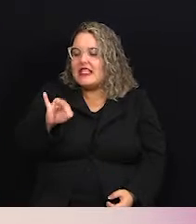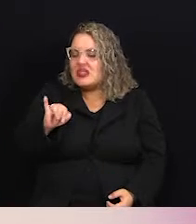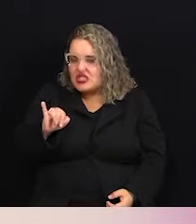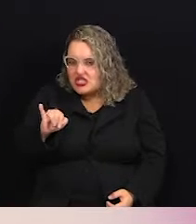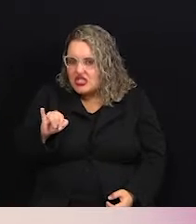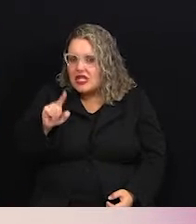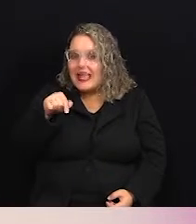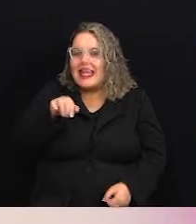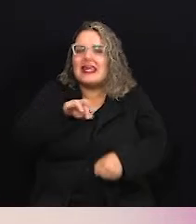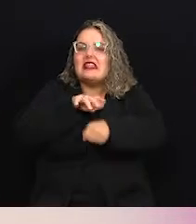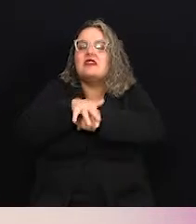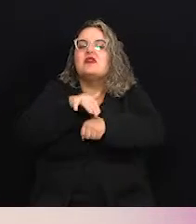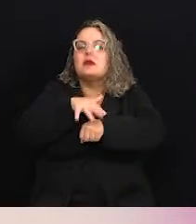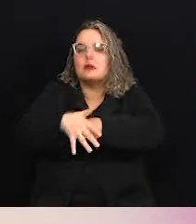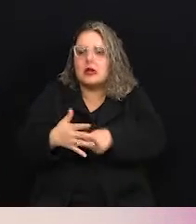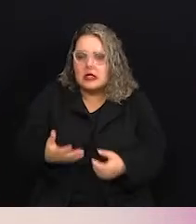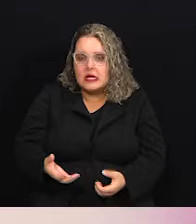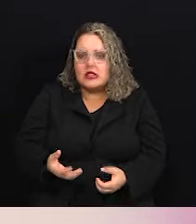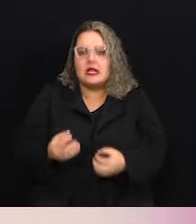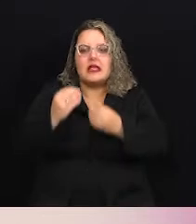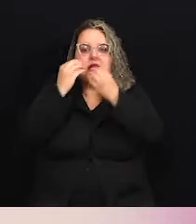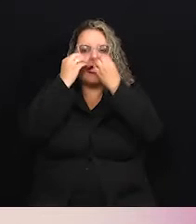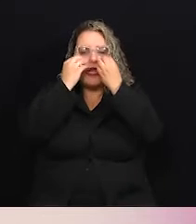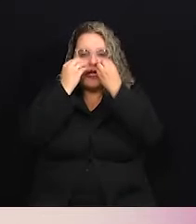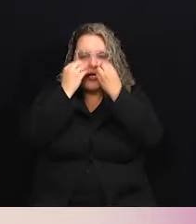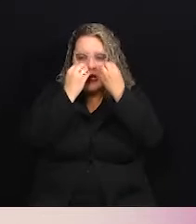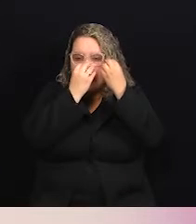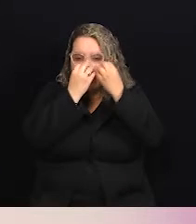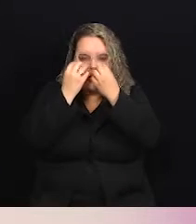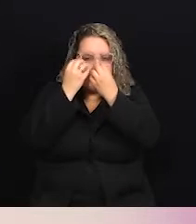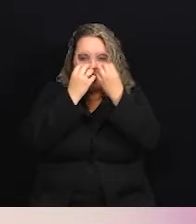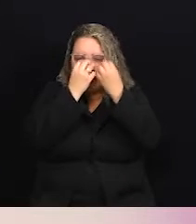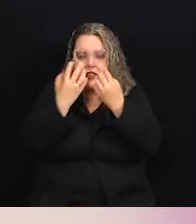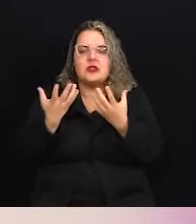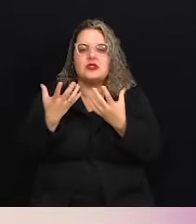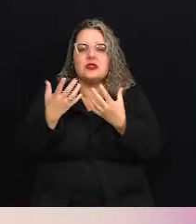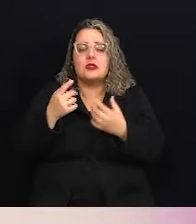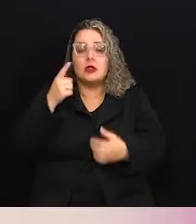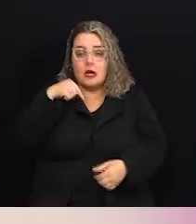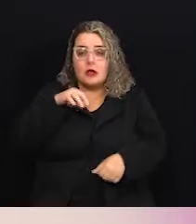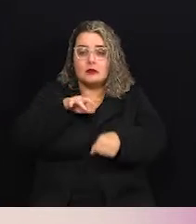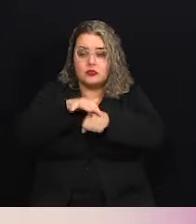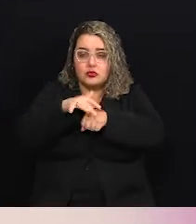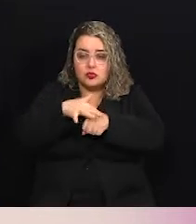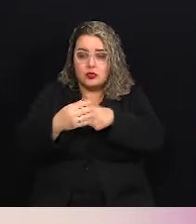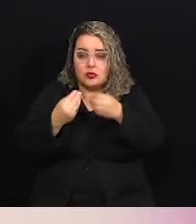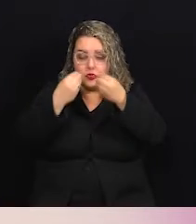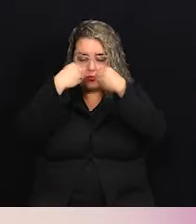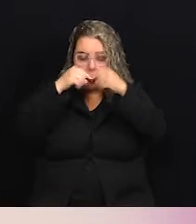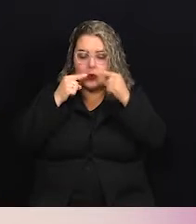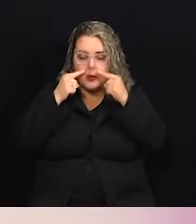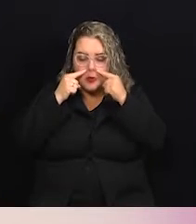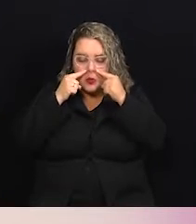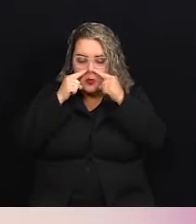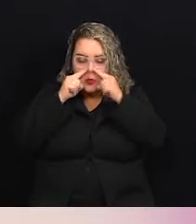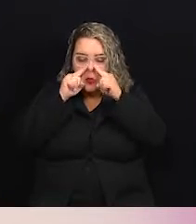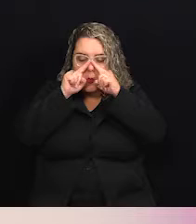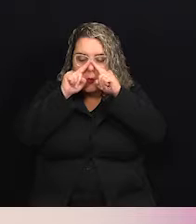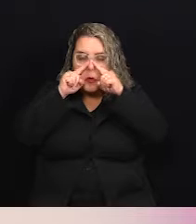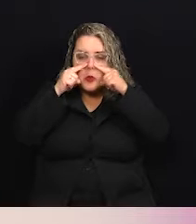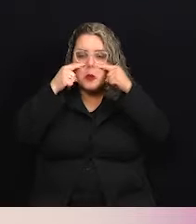quer dizer inflamação. Então, rinite é uma inflamação na parte interna do